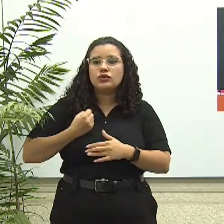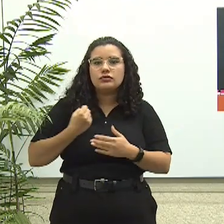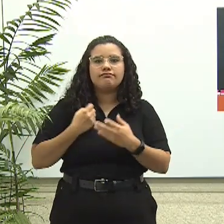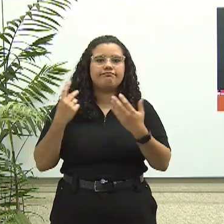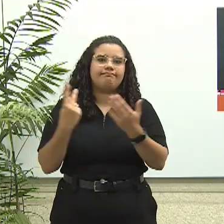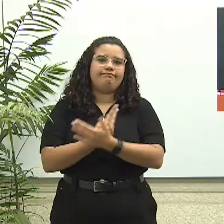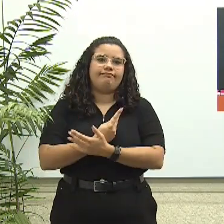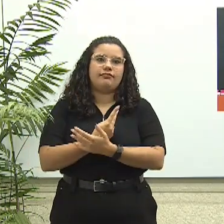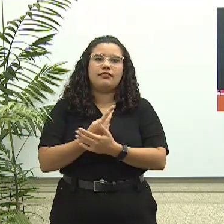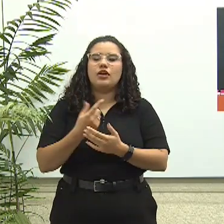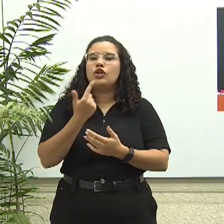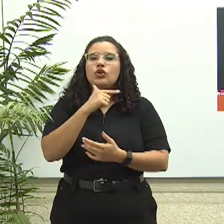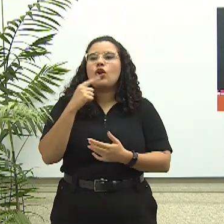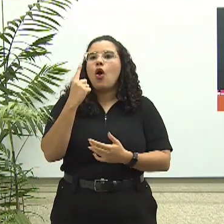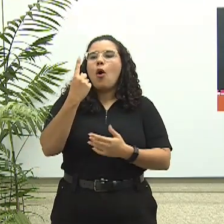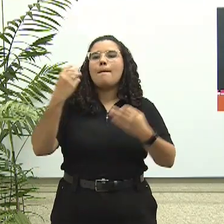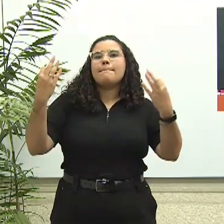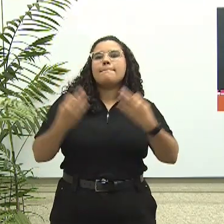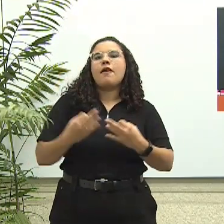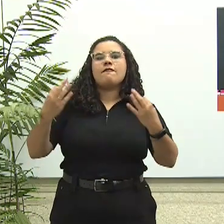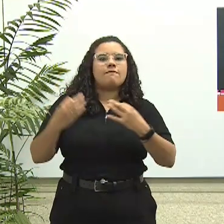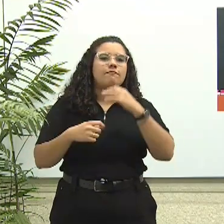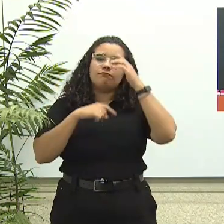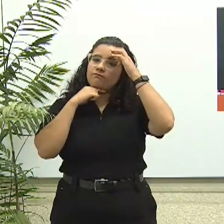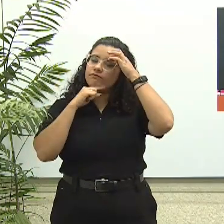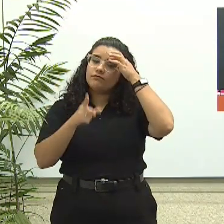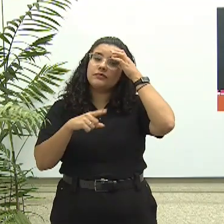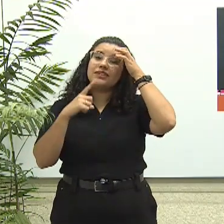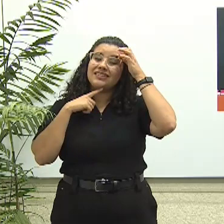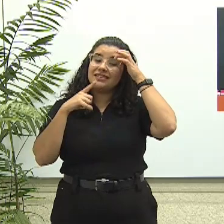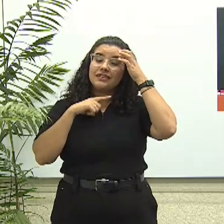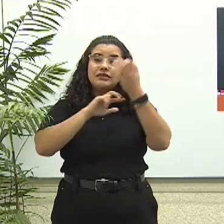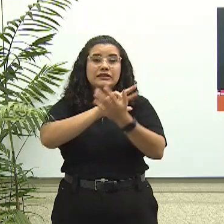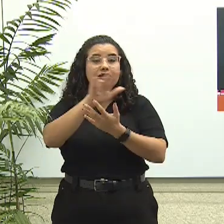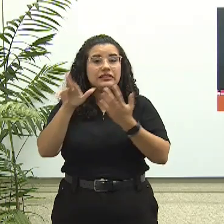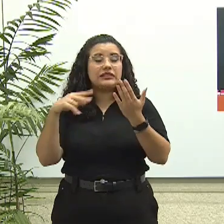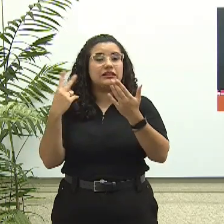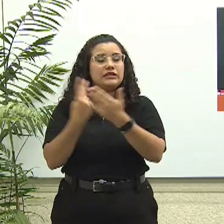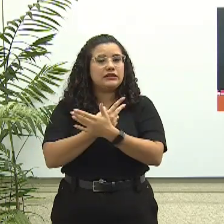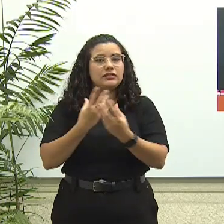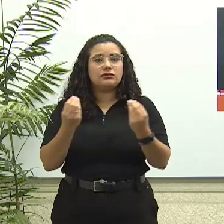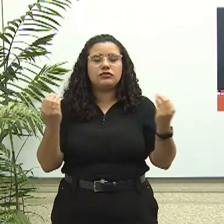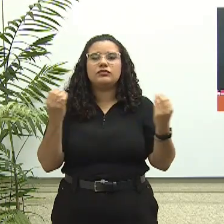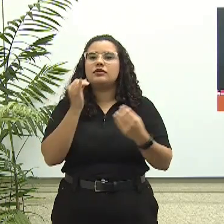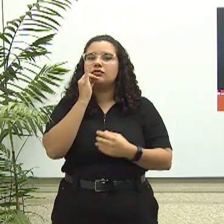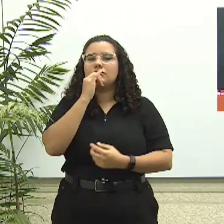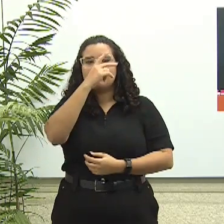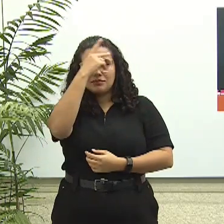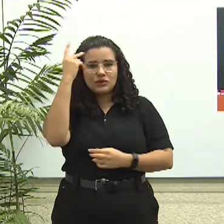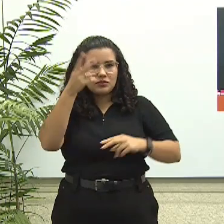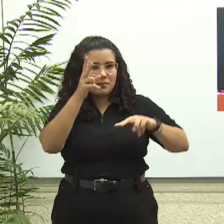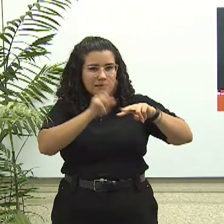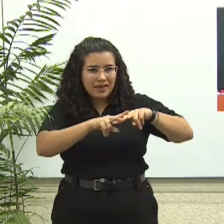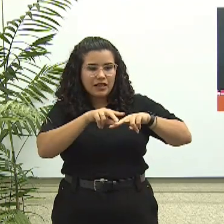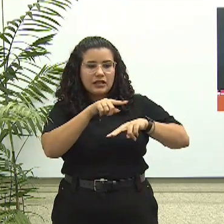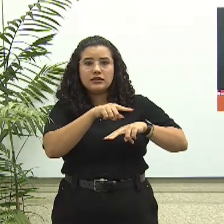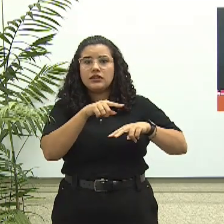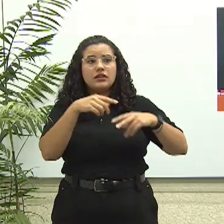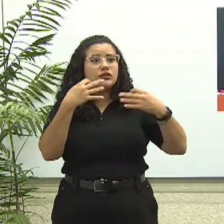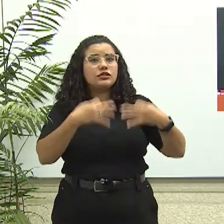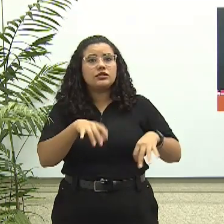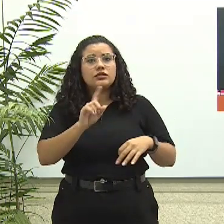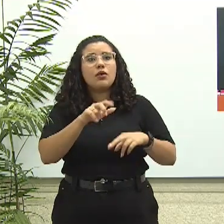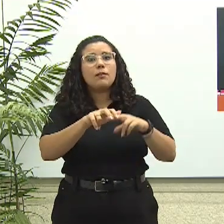É infalível por mais dados que ele capte então há um conjunto de erro muito grande quando a gente olha as pessoas que foram presas injustamente por